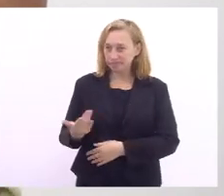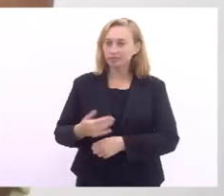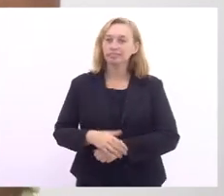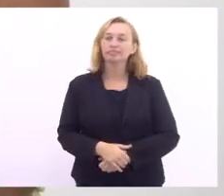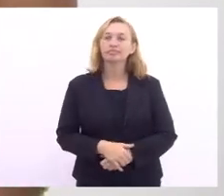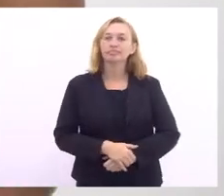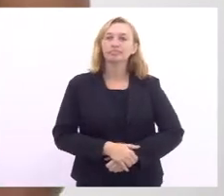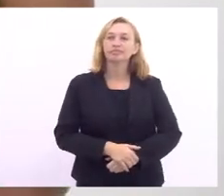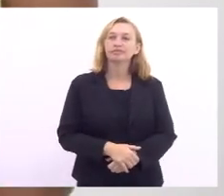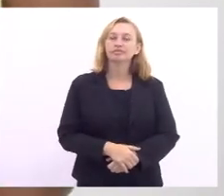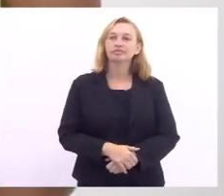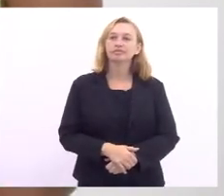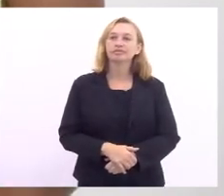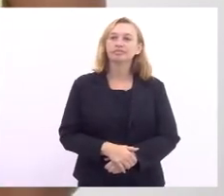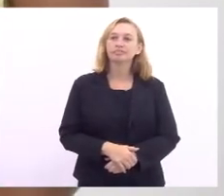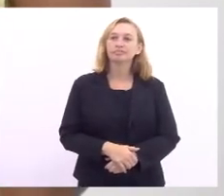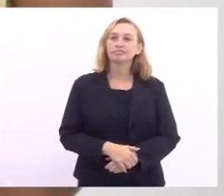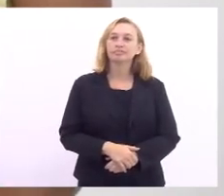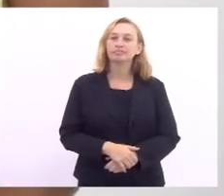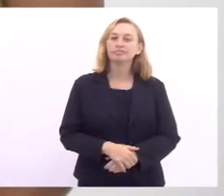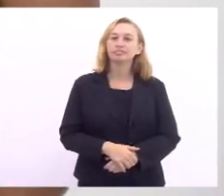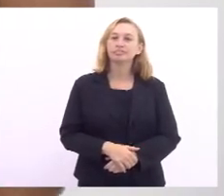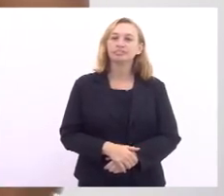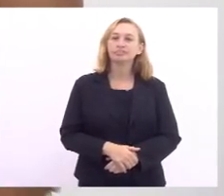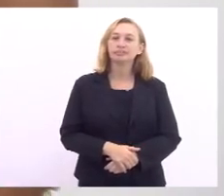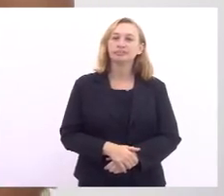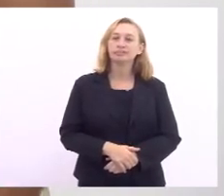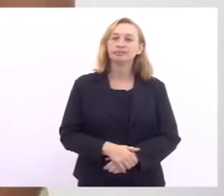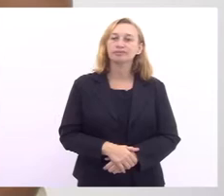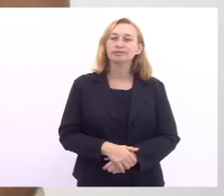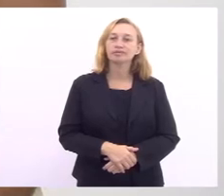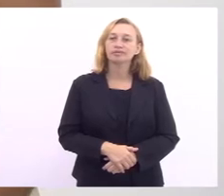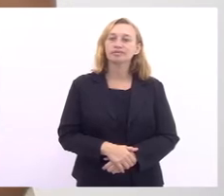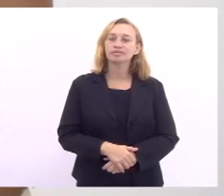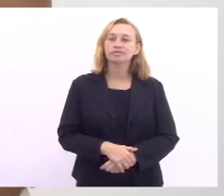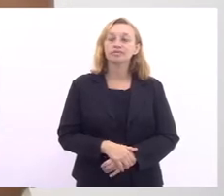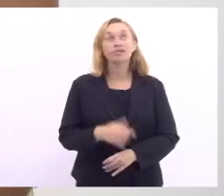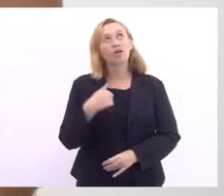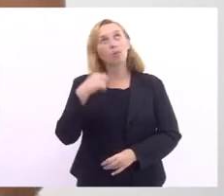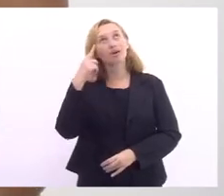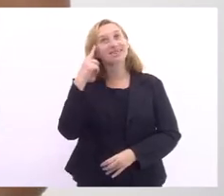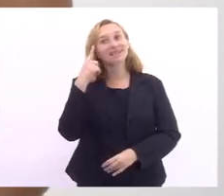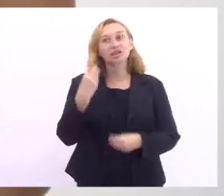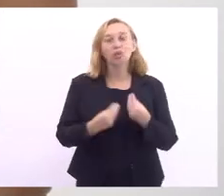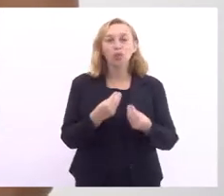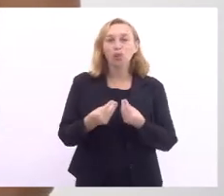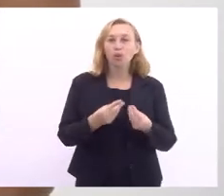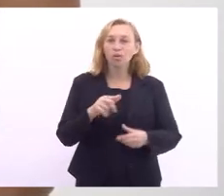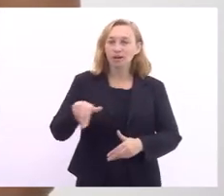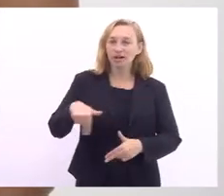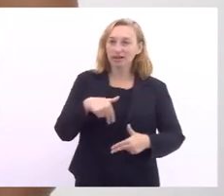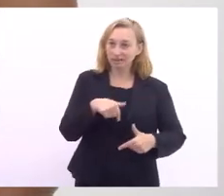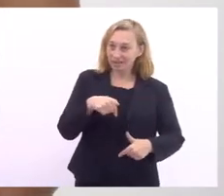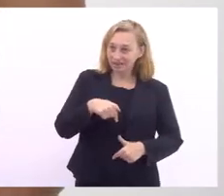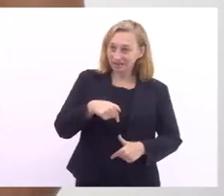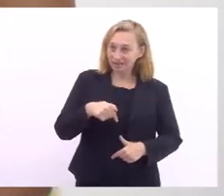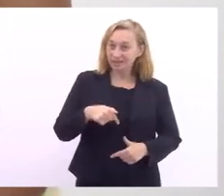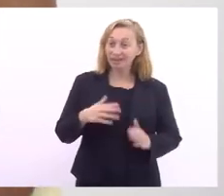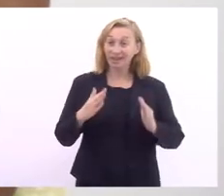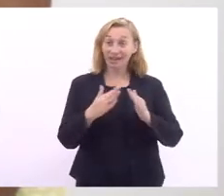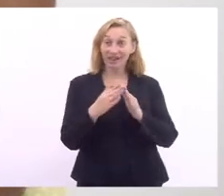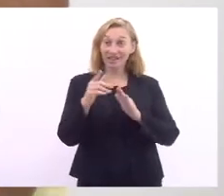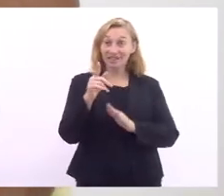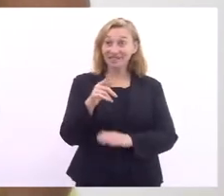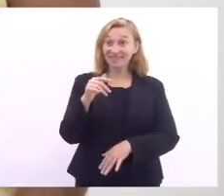fazem parte dessa história né eu gosto dos trocadilhos fale fiquei pensando né conectaria aqui na casa nessa casa